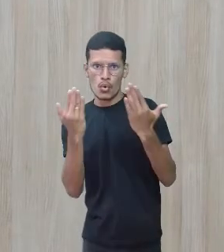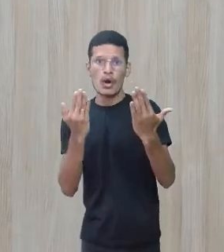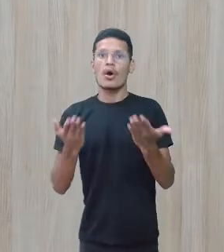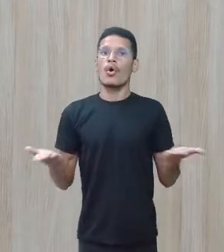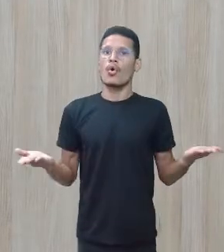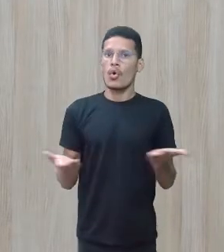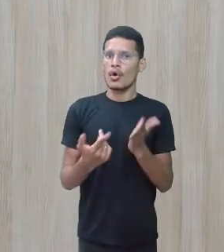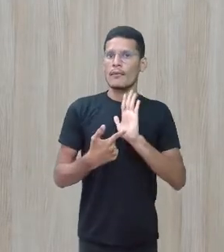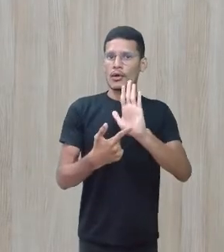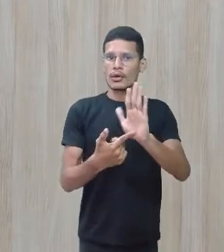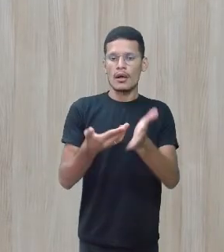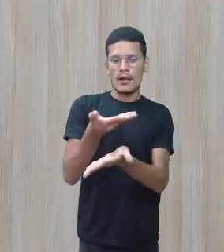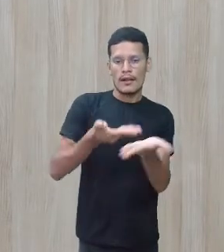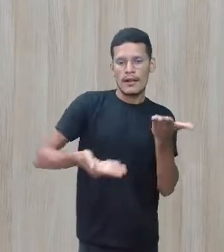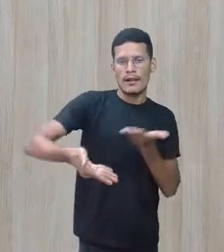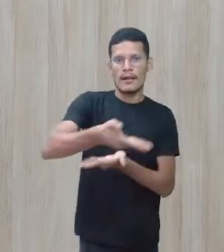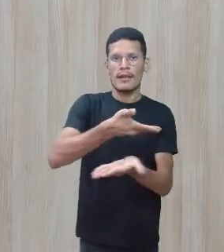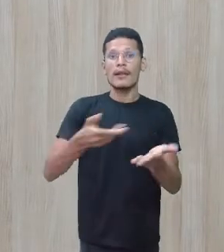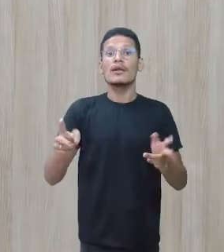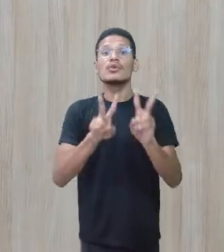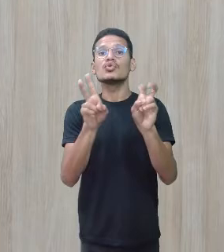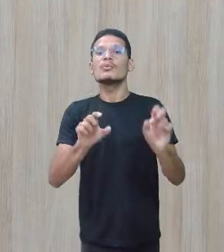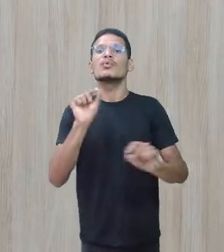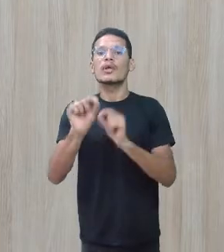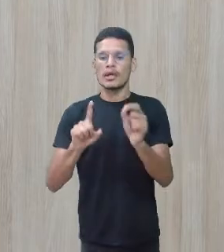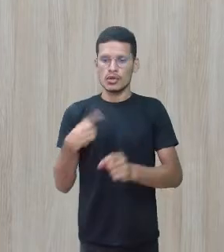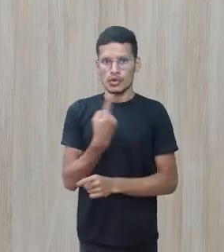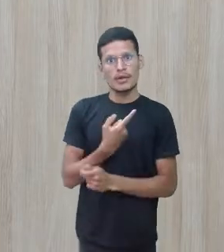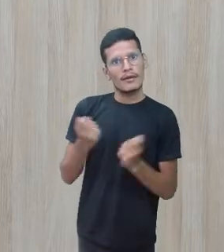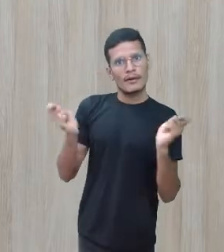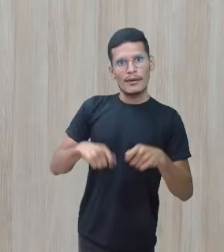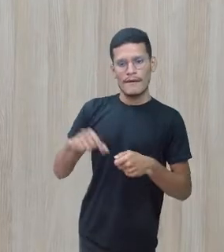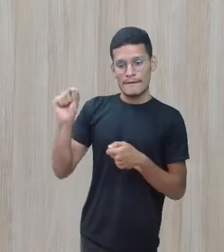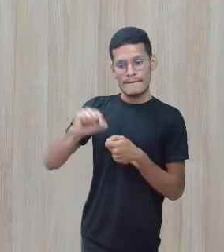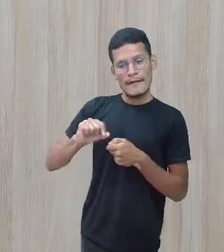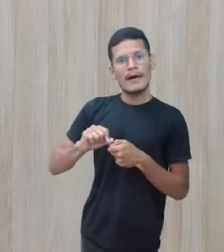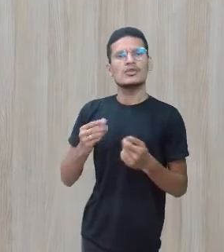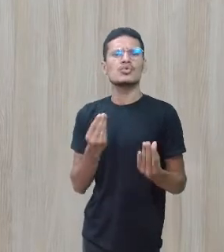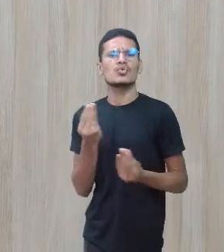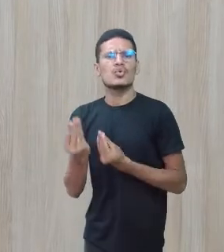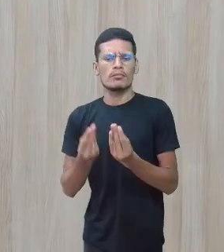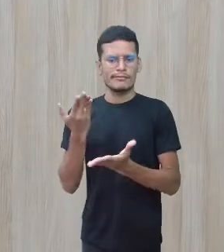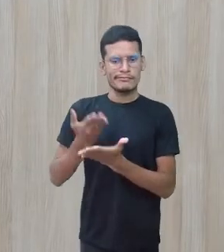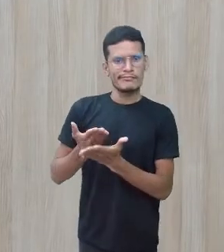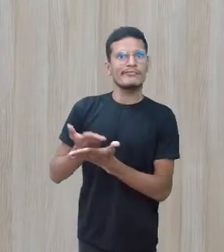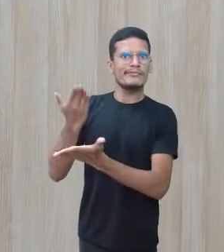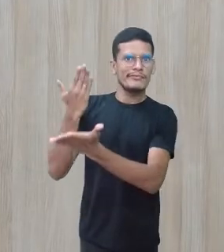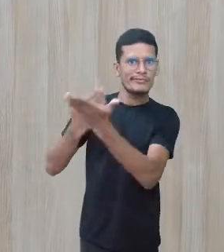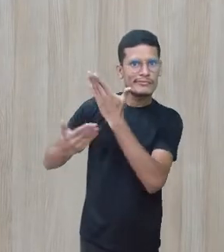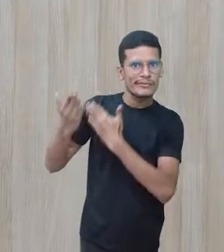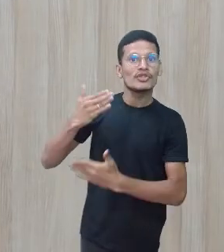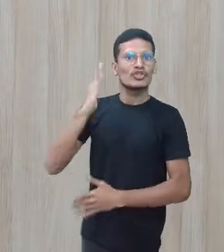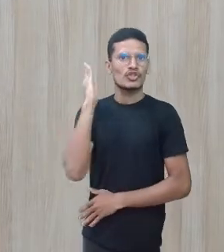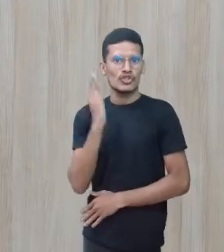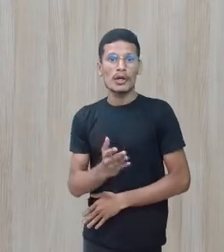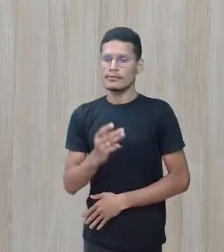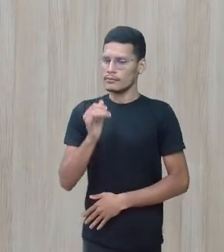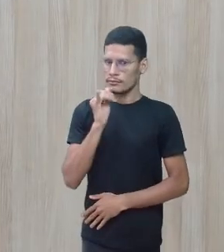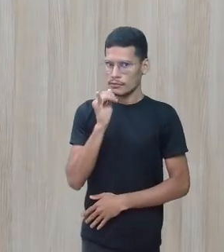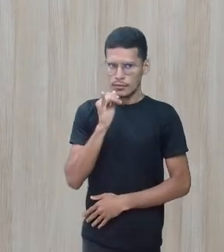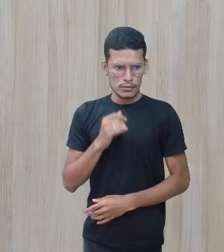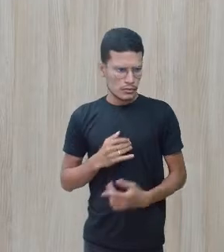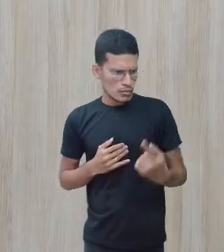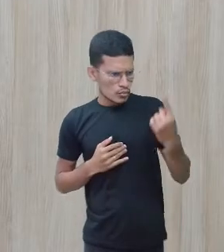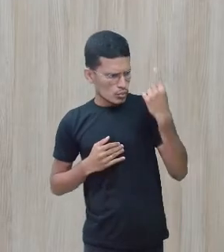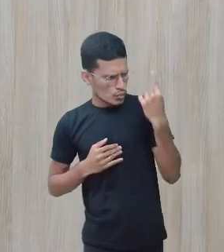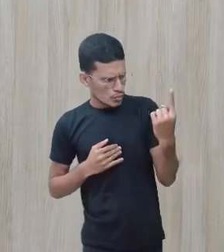essa relação entre o que a gente faz de maneira intuitiva, como a gente viu nas outras aulas. Ah, se aqui está 1,